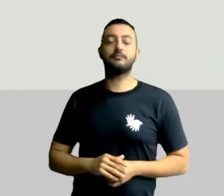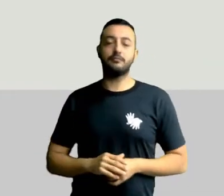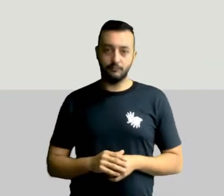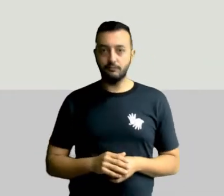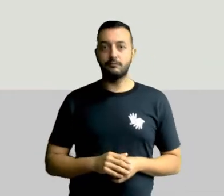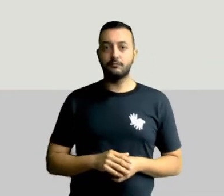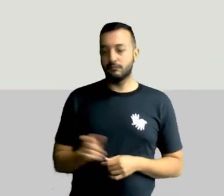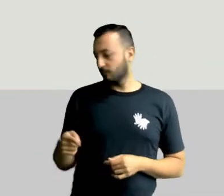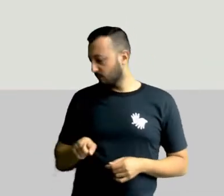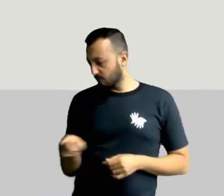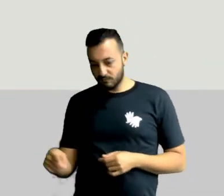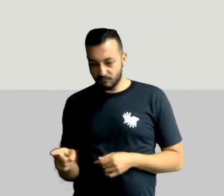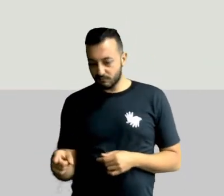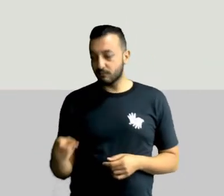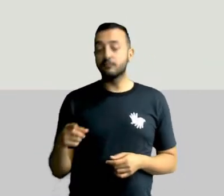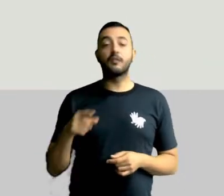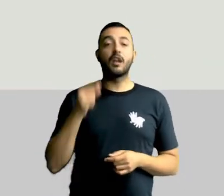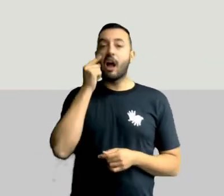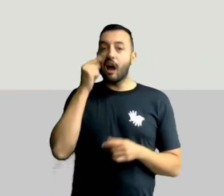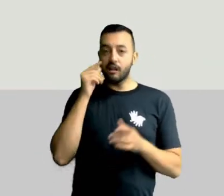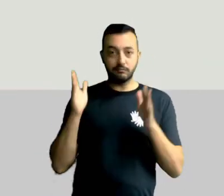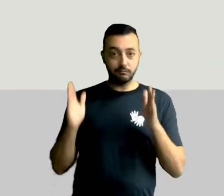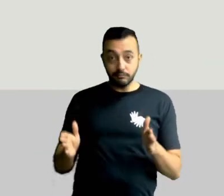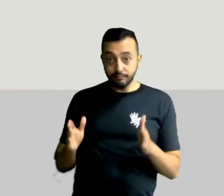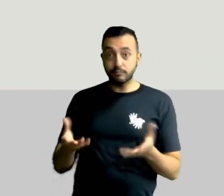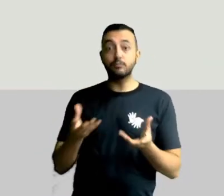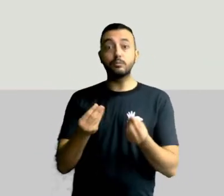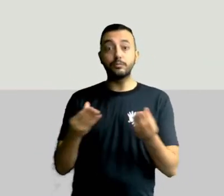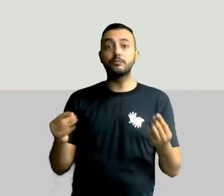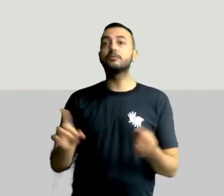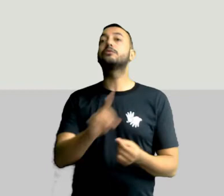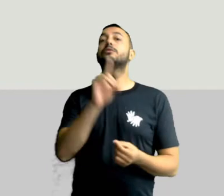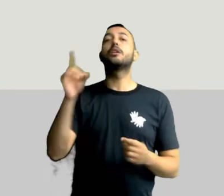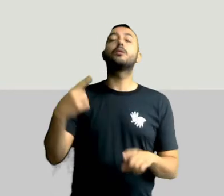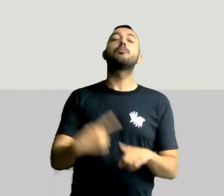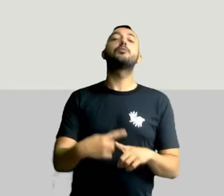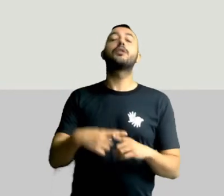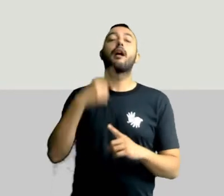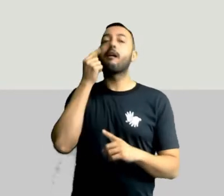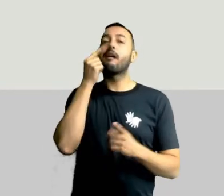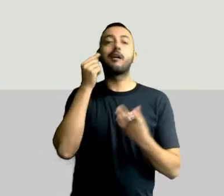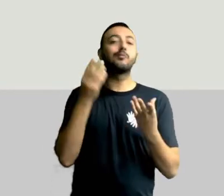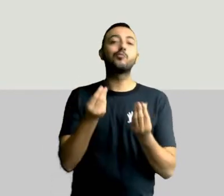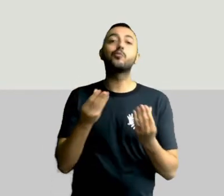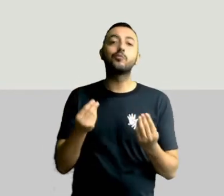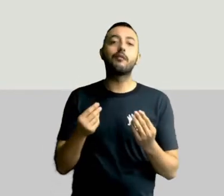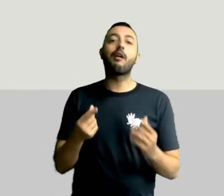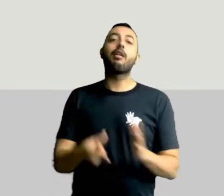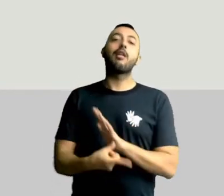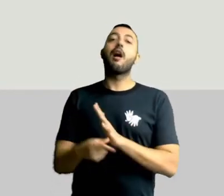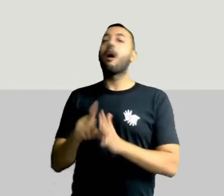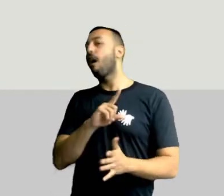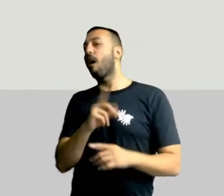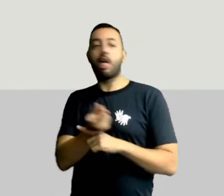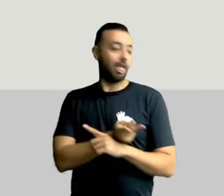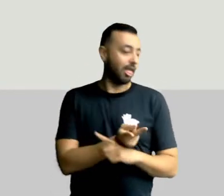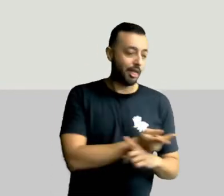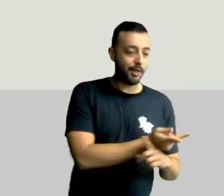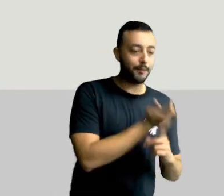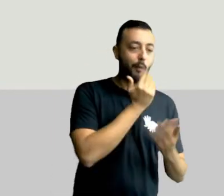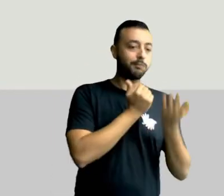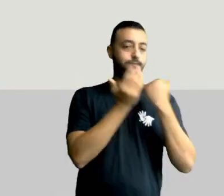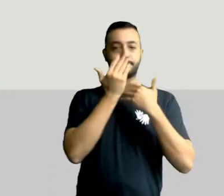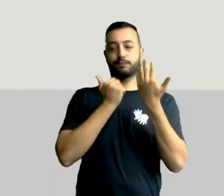E quando você vê populações de gabirus à luz do dia, é porque a população está tão alta que ele já está saindo mais cedo para caçar em